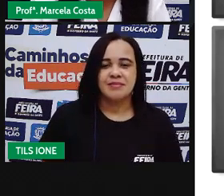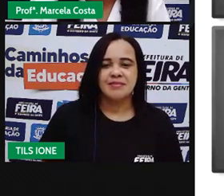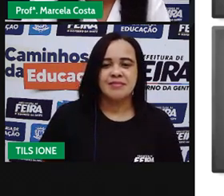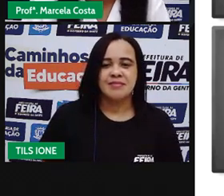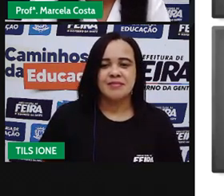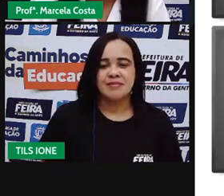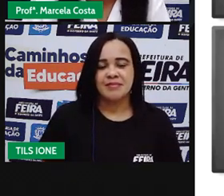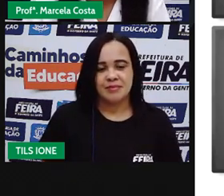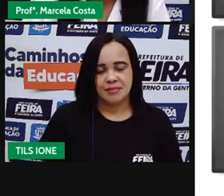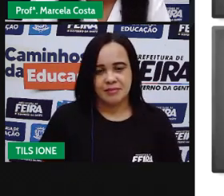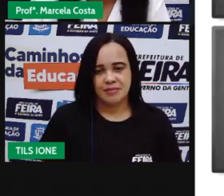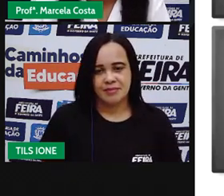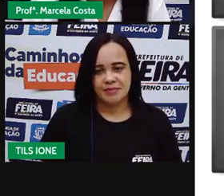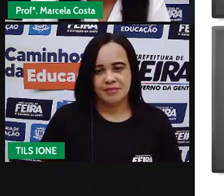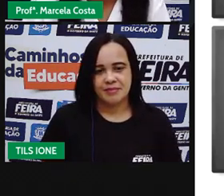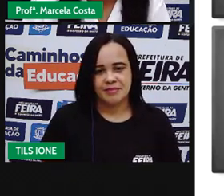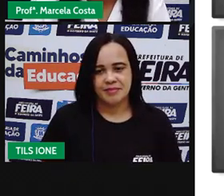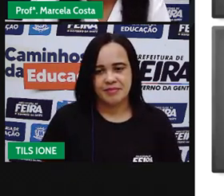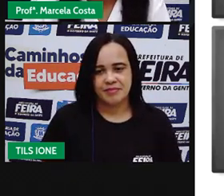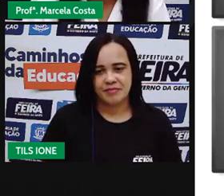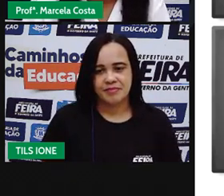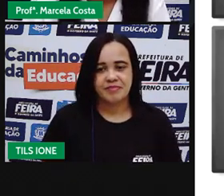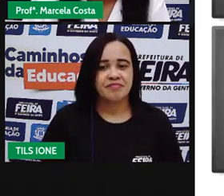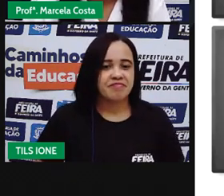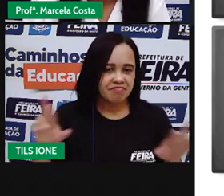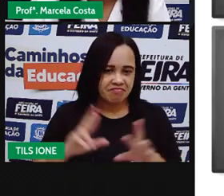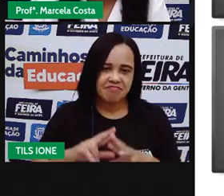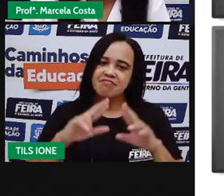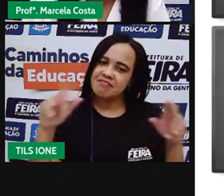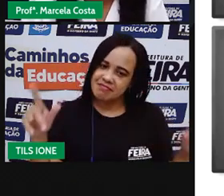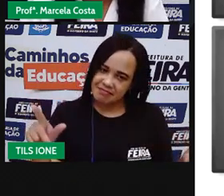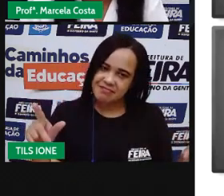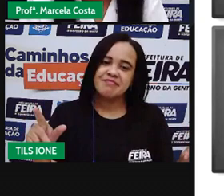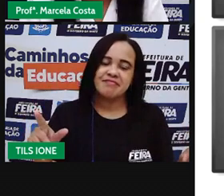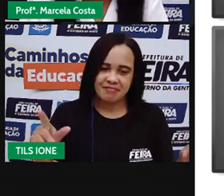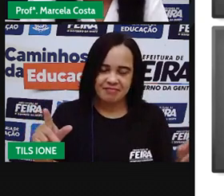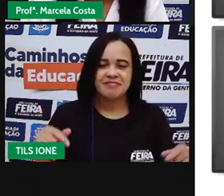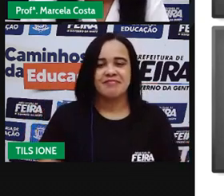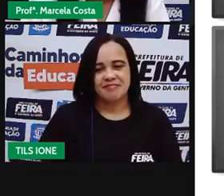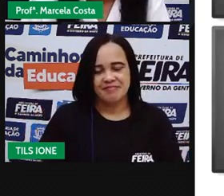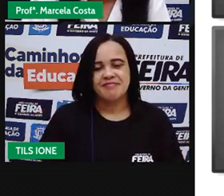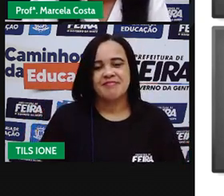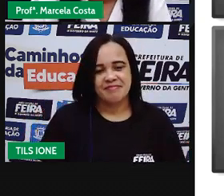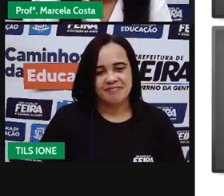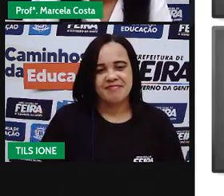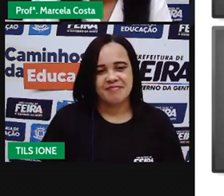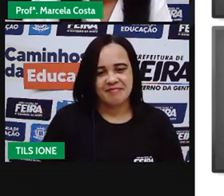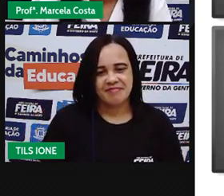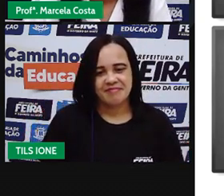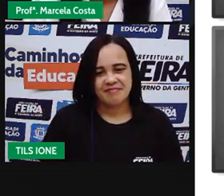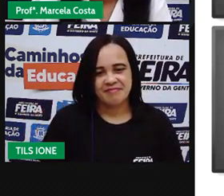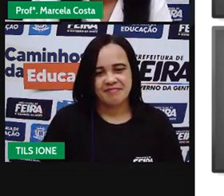Vamos ver aqui o par dessa imagem. Olha, aqui já foi um índio.